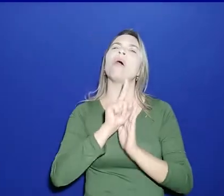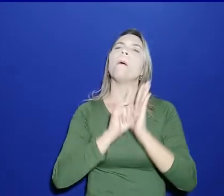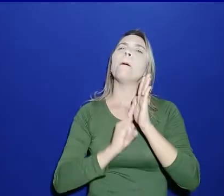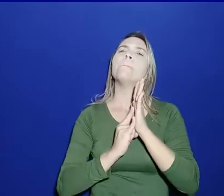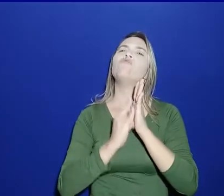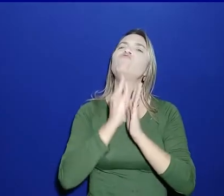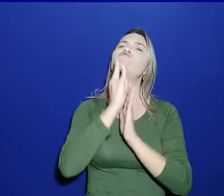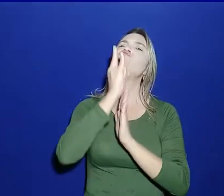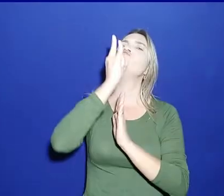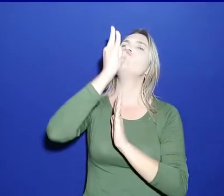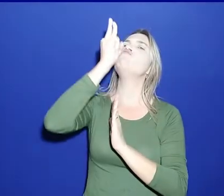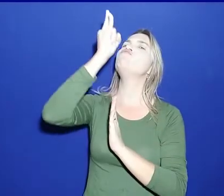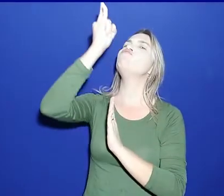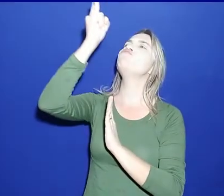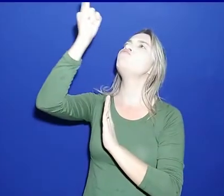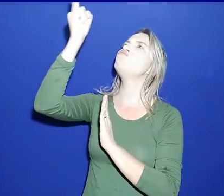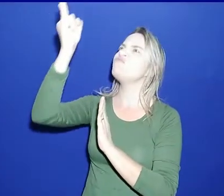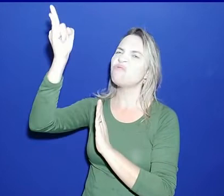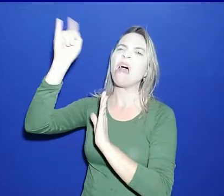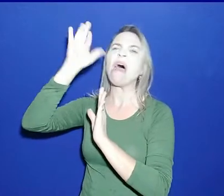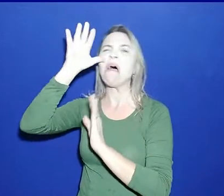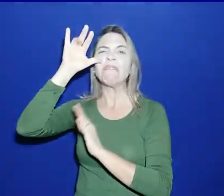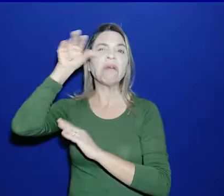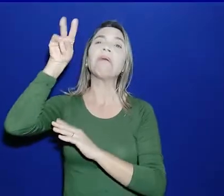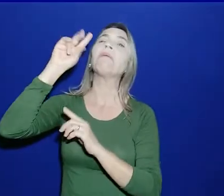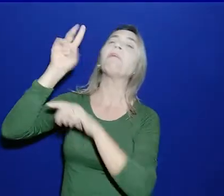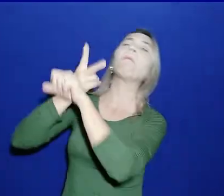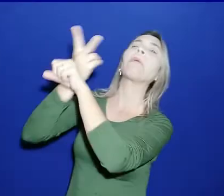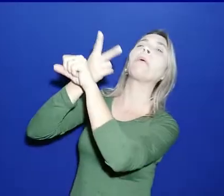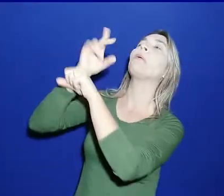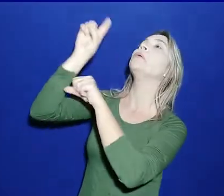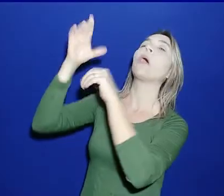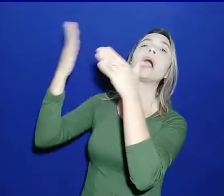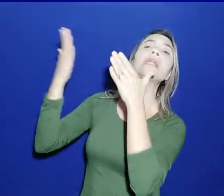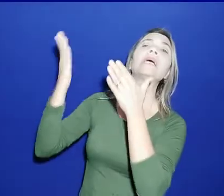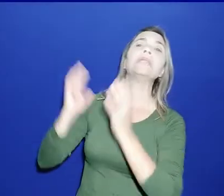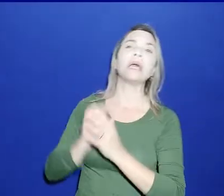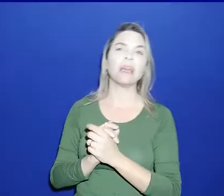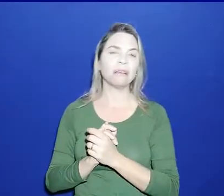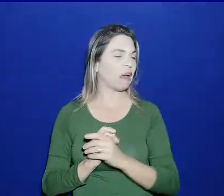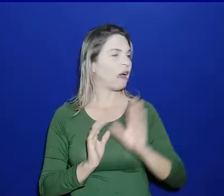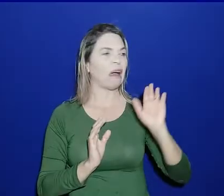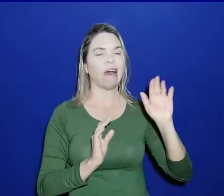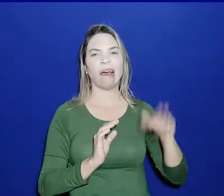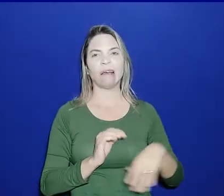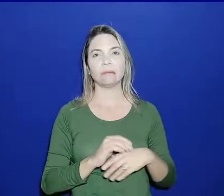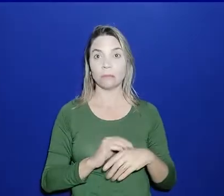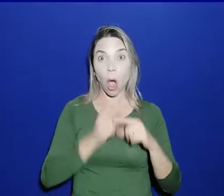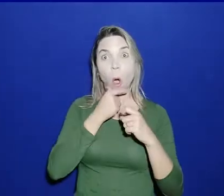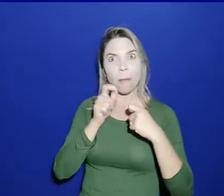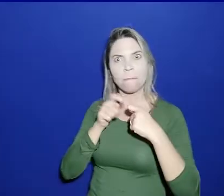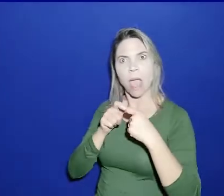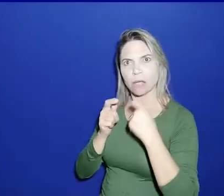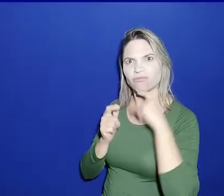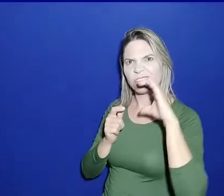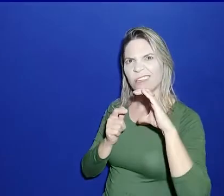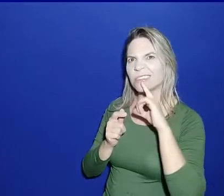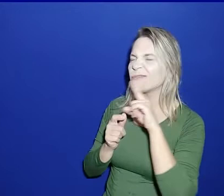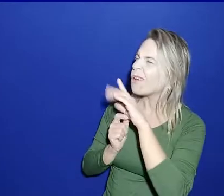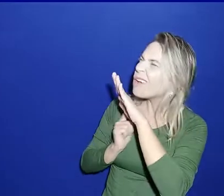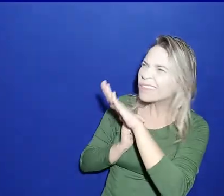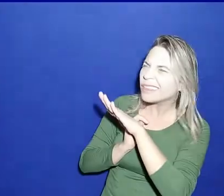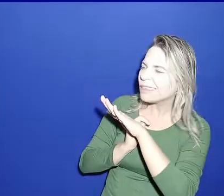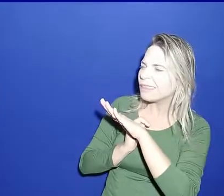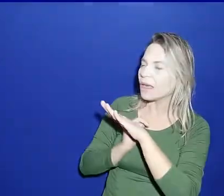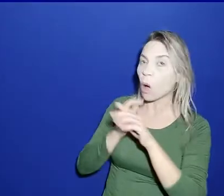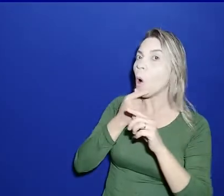olha, eu já realizei cirurgia na cabeça de muita gente, mas eu nunca encontrei pensamentos